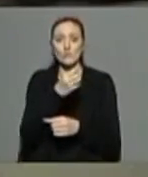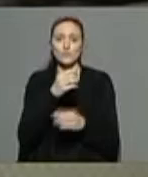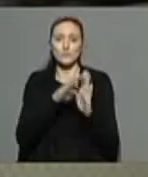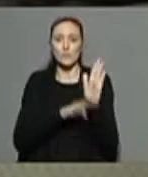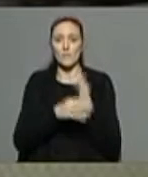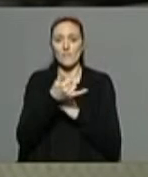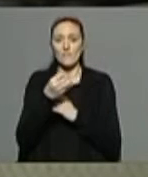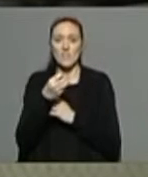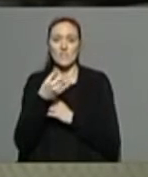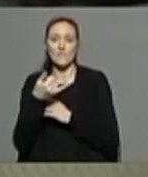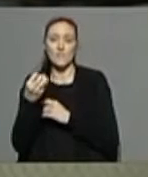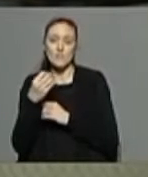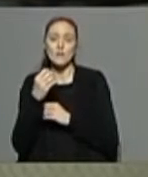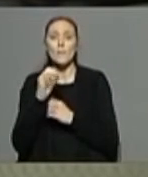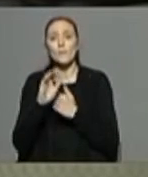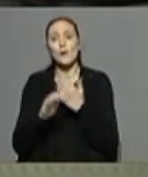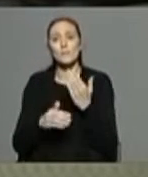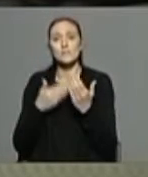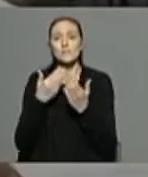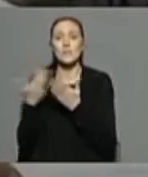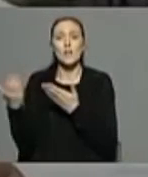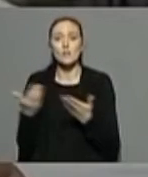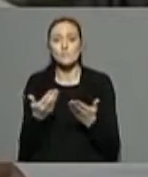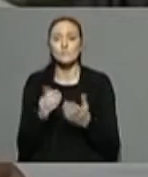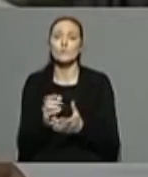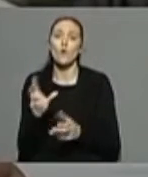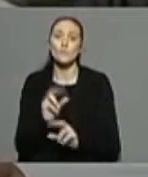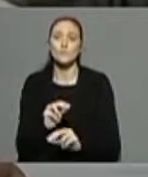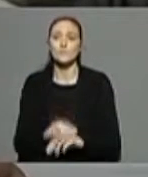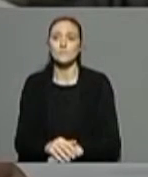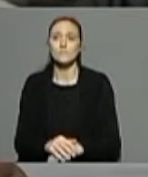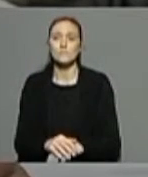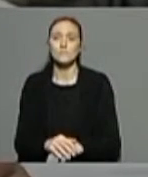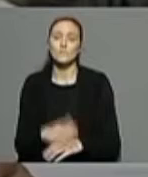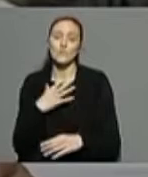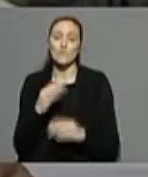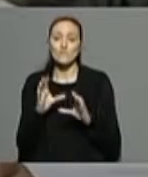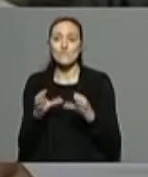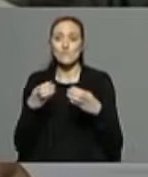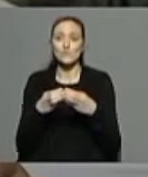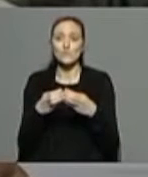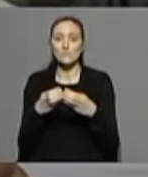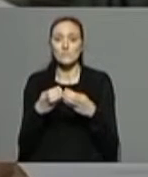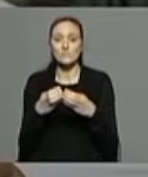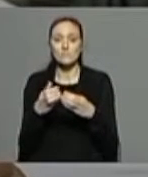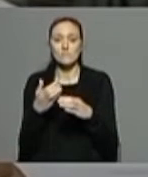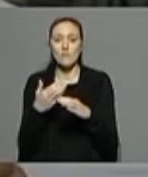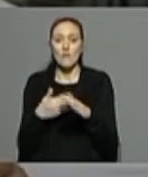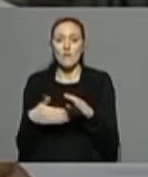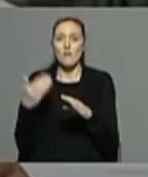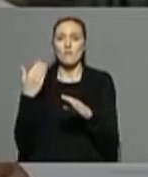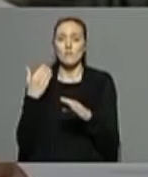município apresentar novas candidaturas. Nós gostaríamos, obviamente, que ficasse o conjunto, o núcleo antigo, todo renovado em termos